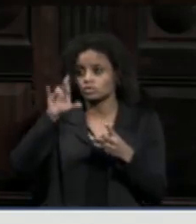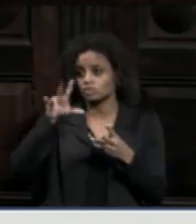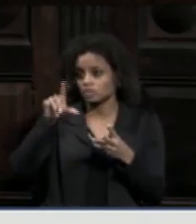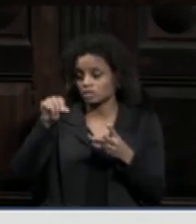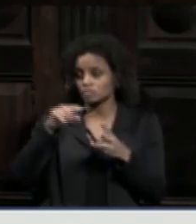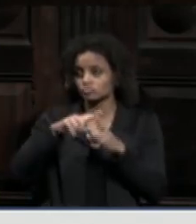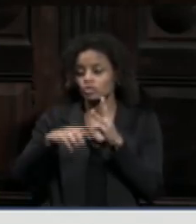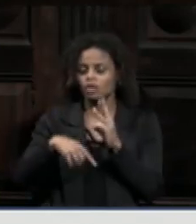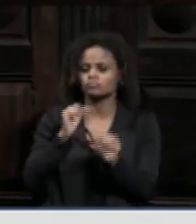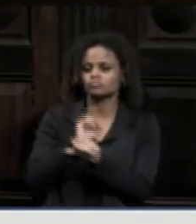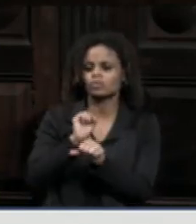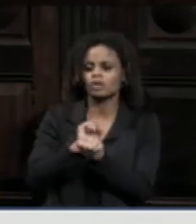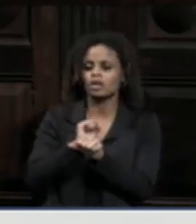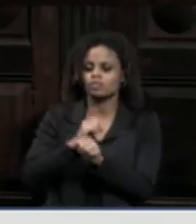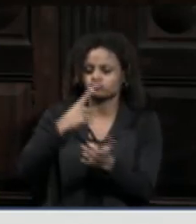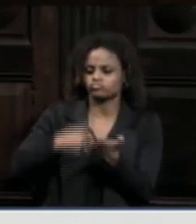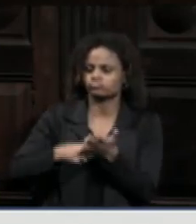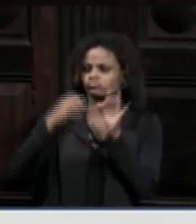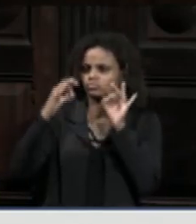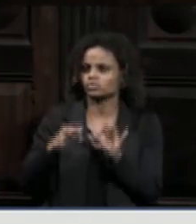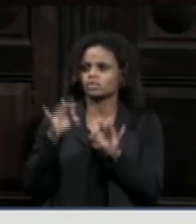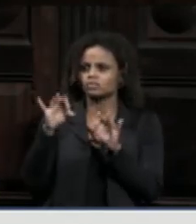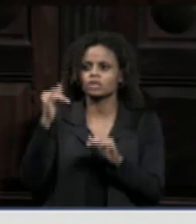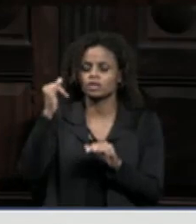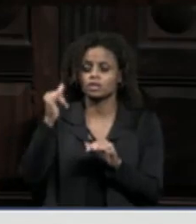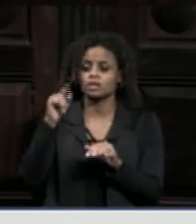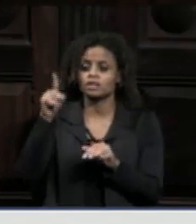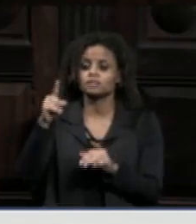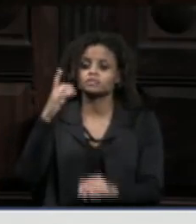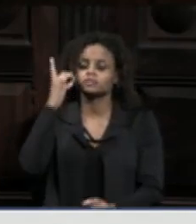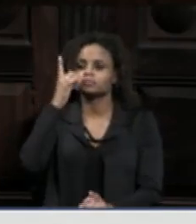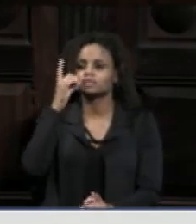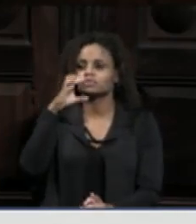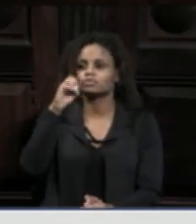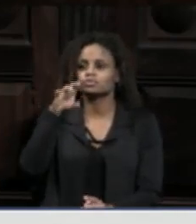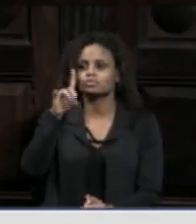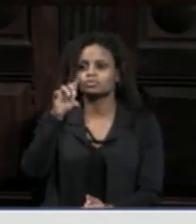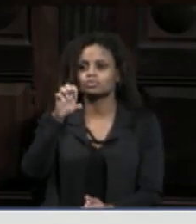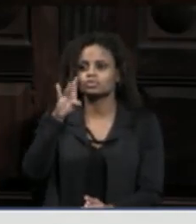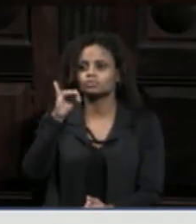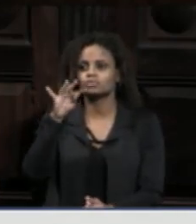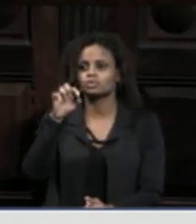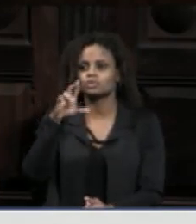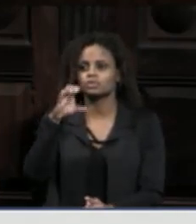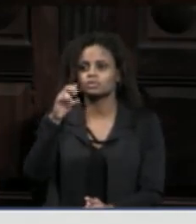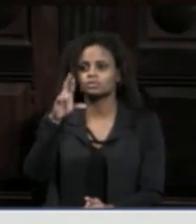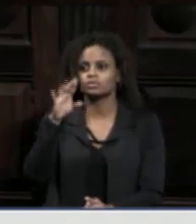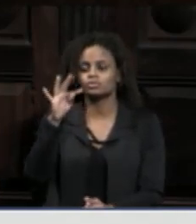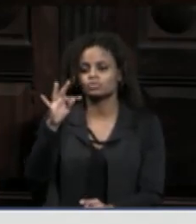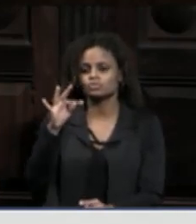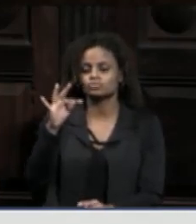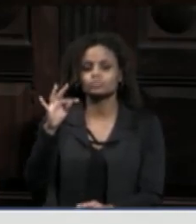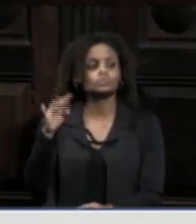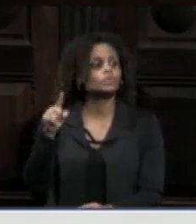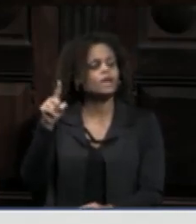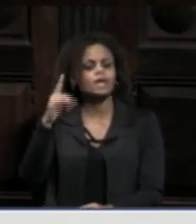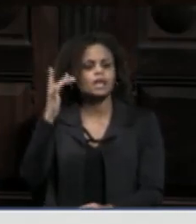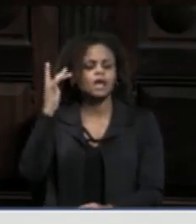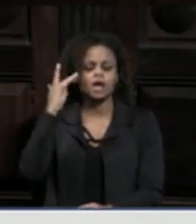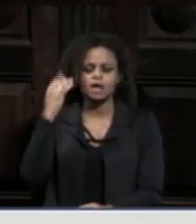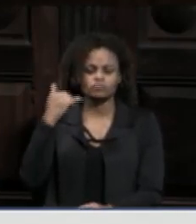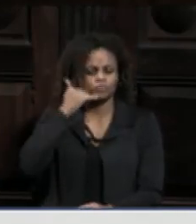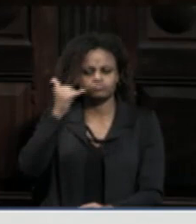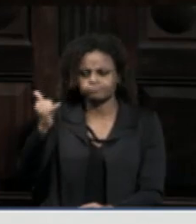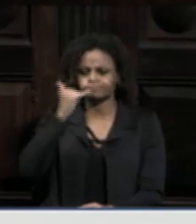confirmação do presidente Conte Pittencourt. Liguei o tempo todo, mas é possível que ele esteja em trânsito e não tenha visto o telefonema, ou esteja sem sinal, para